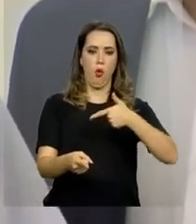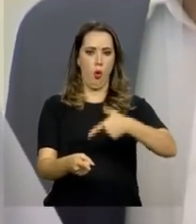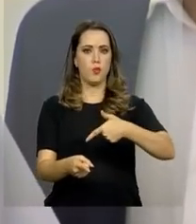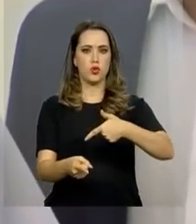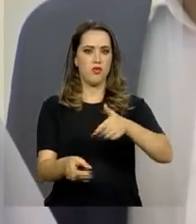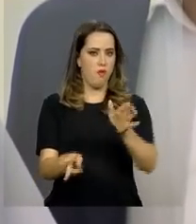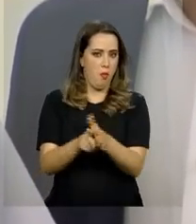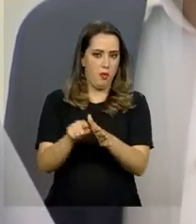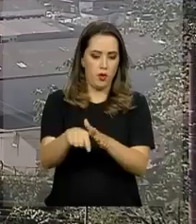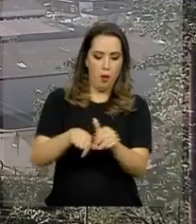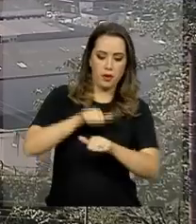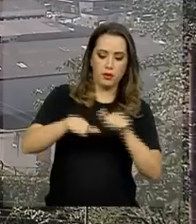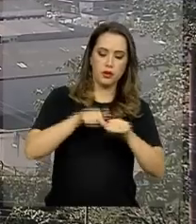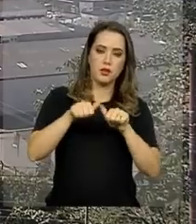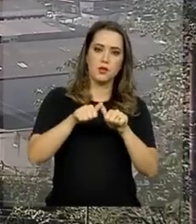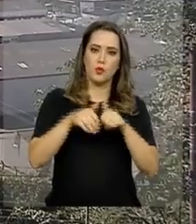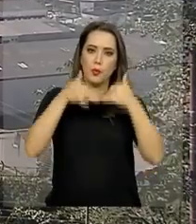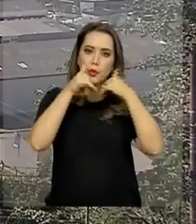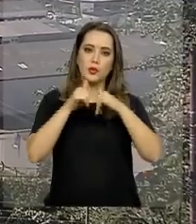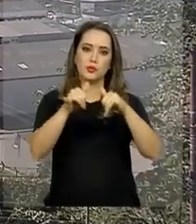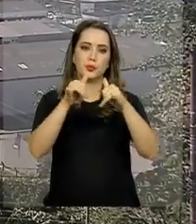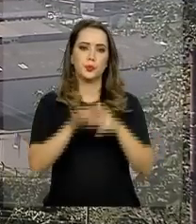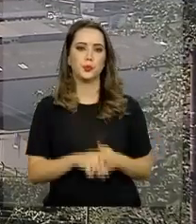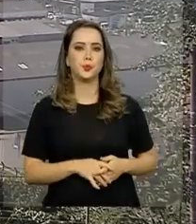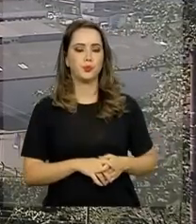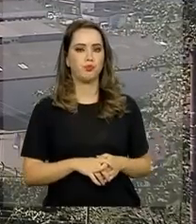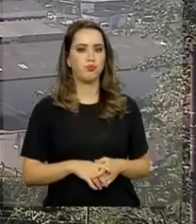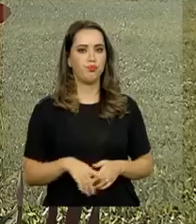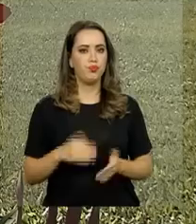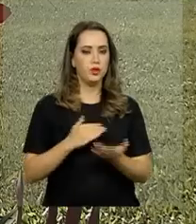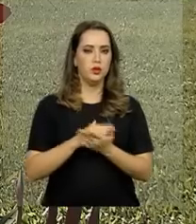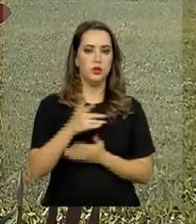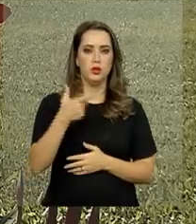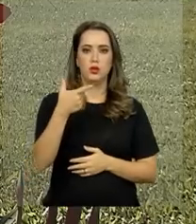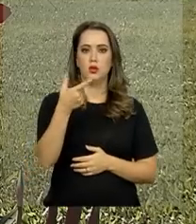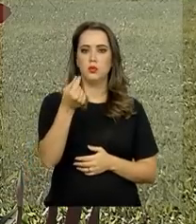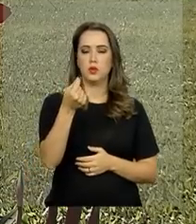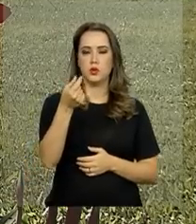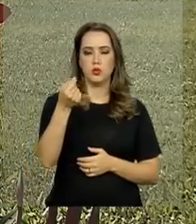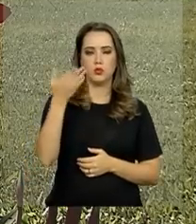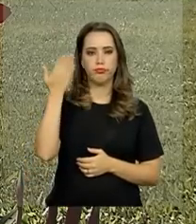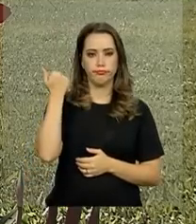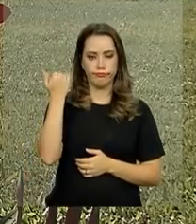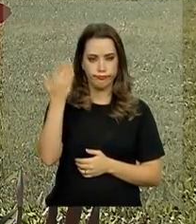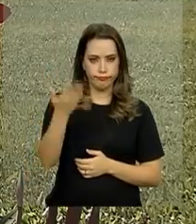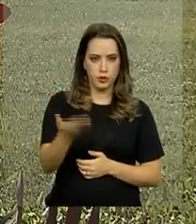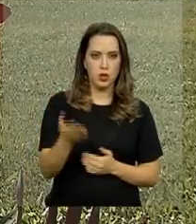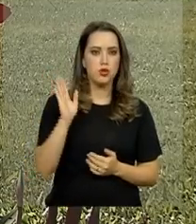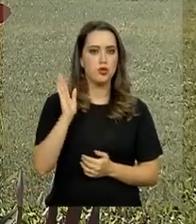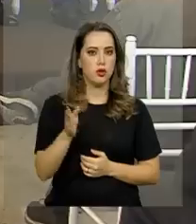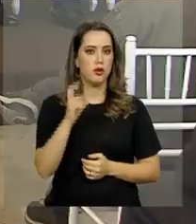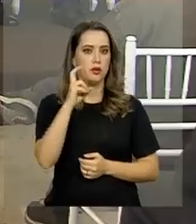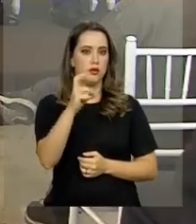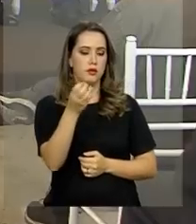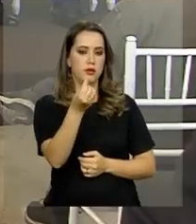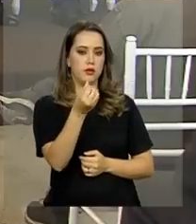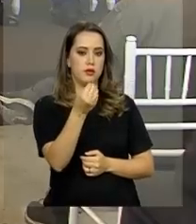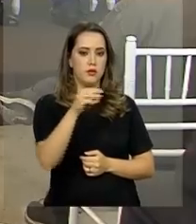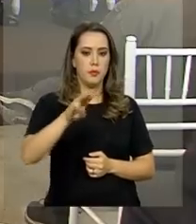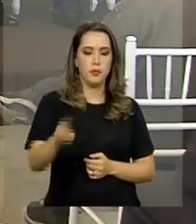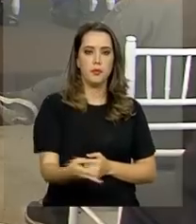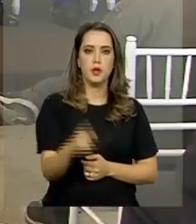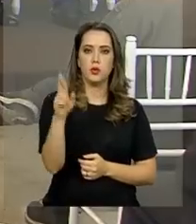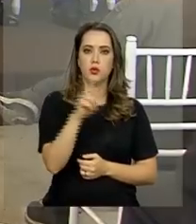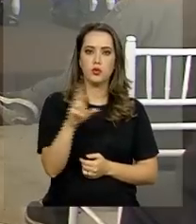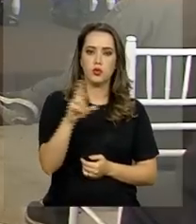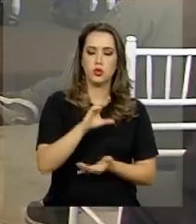está oferecendo ao país. Desde 2000, já foram investidos 560 milhões no projeto. E a previsão é